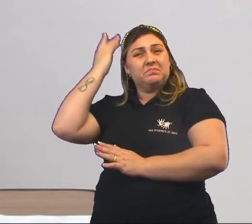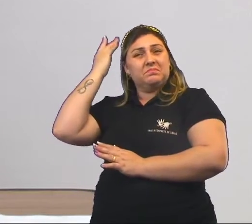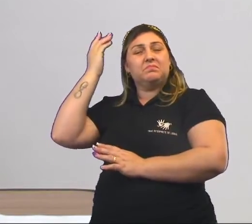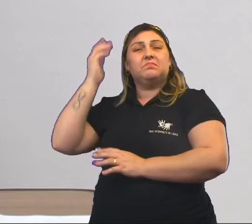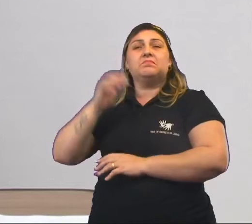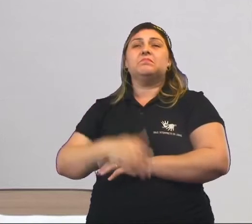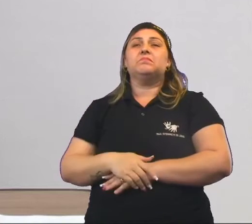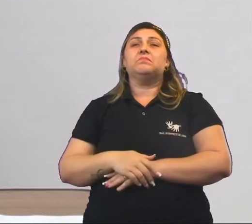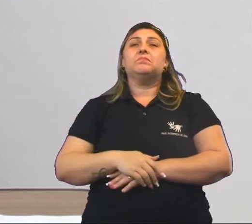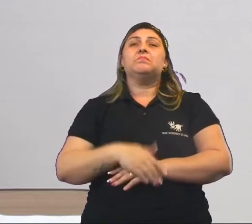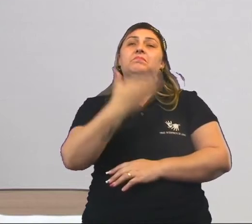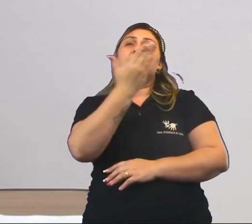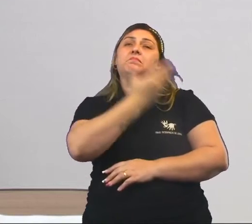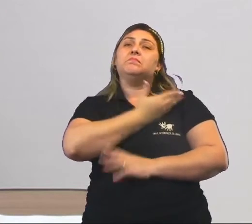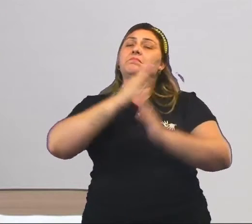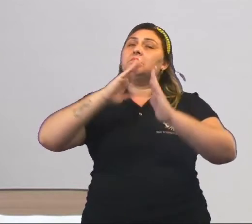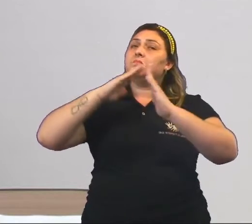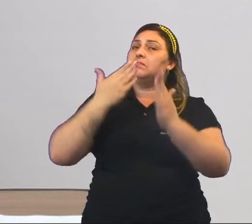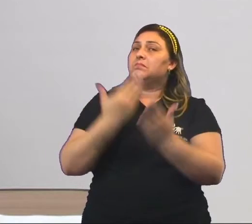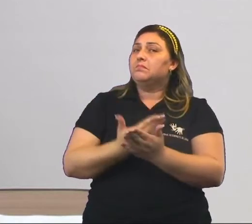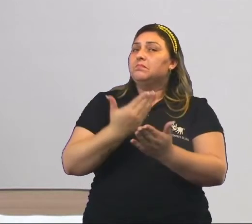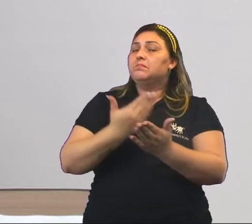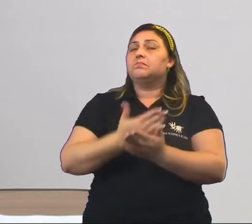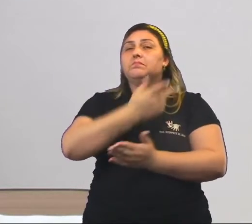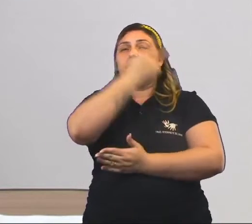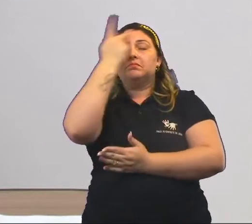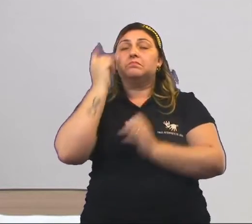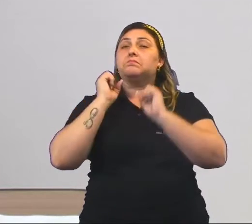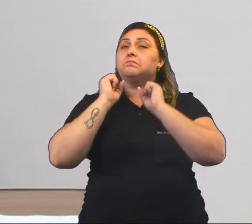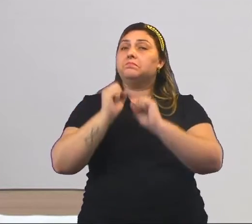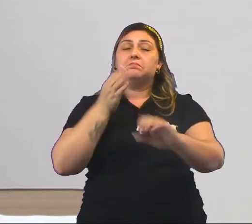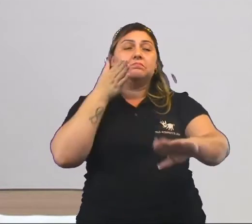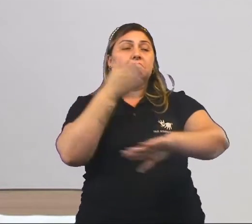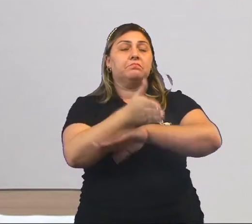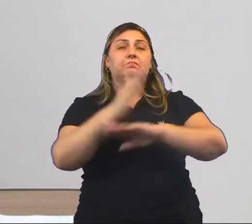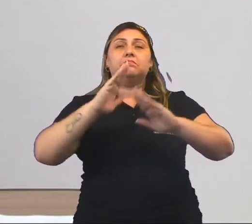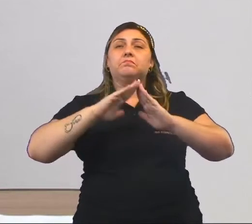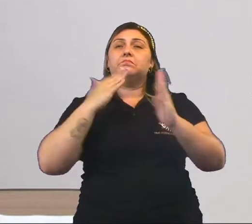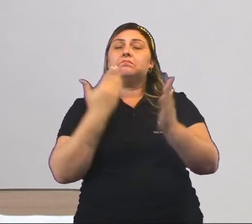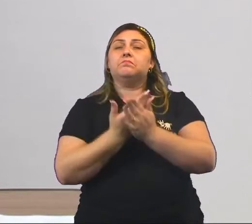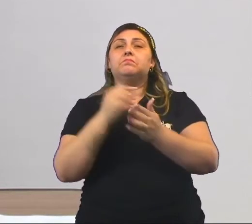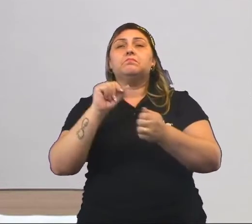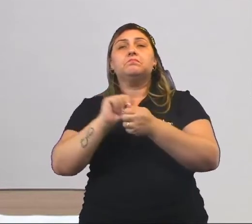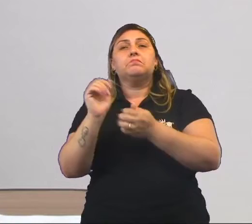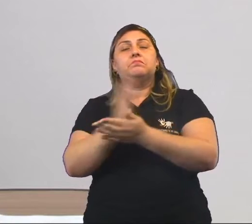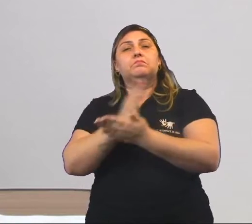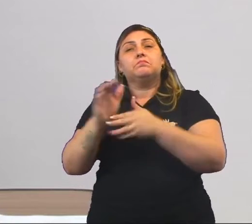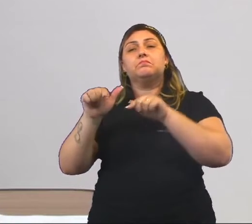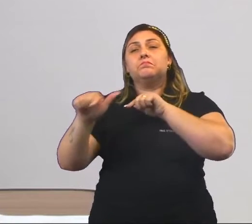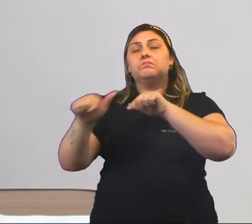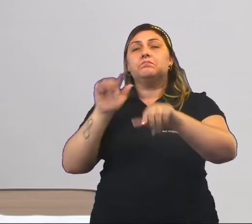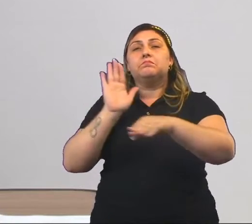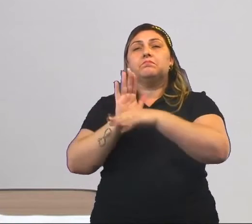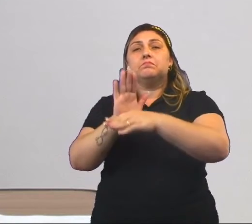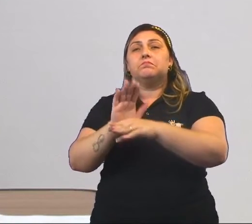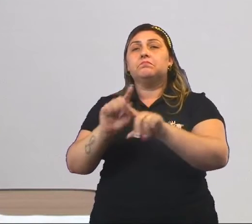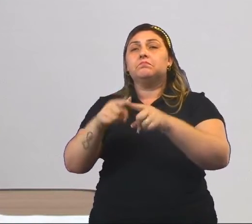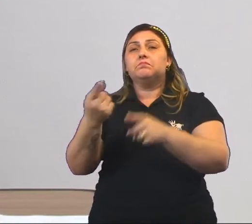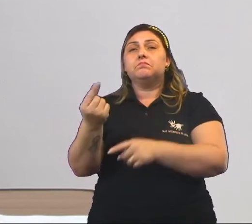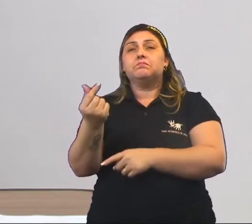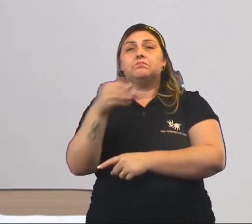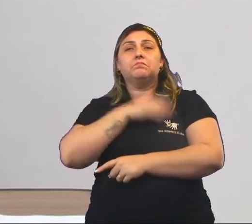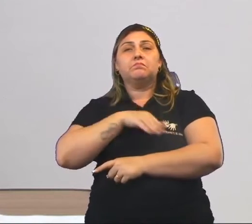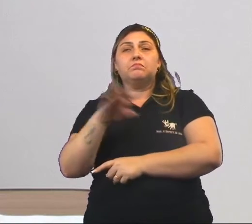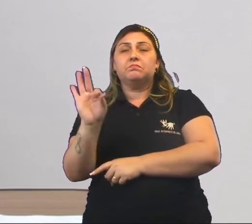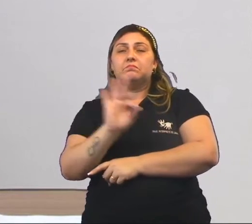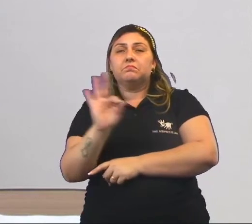tinha, se eu não me engano, amigos da escola, onde as pessoas poderiam ir na escola e fazer algumas atividades ali, mas não recebiam por